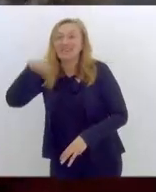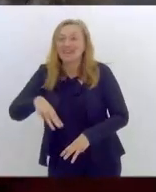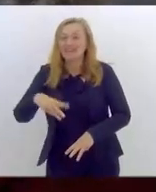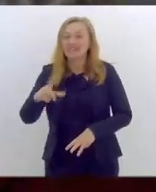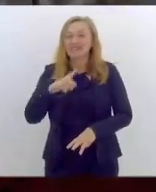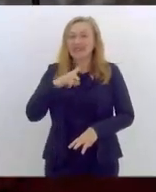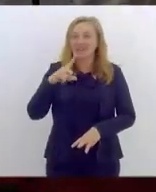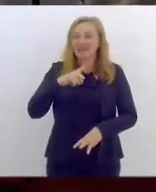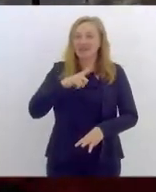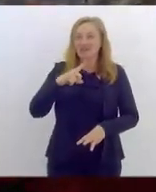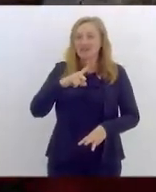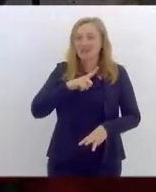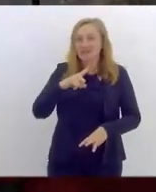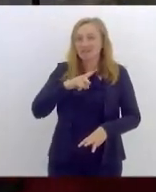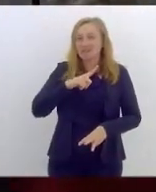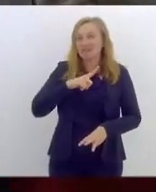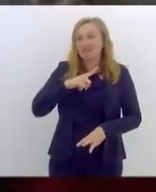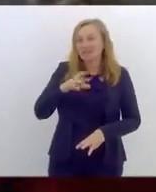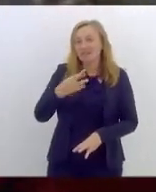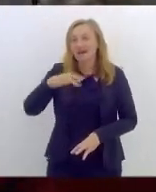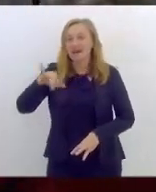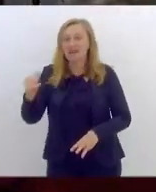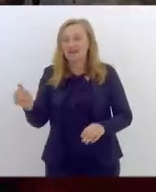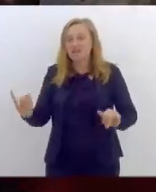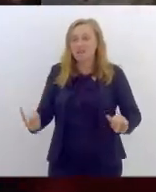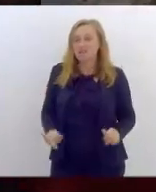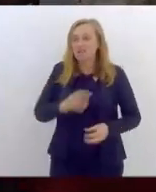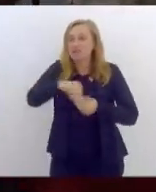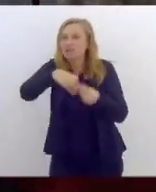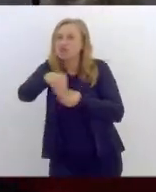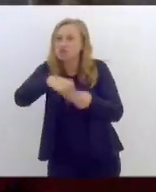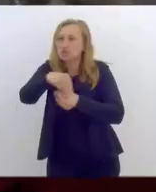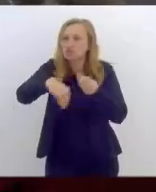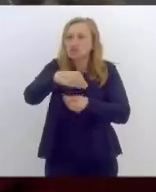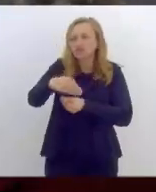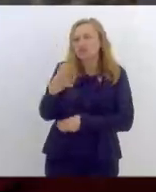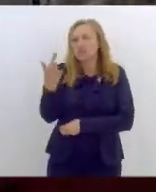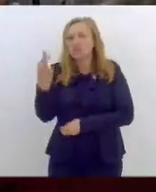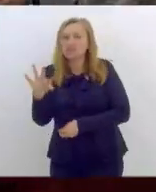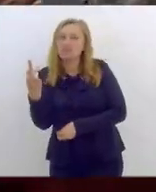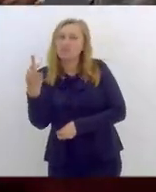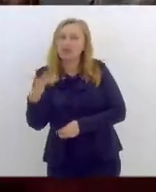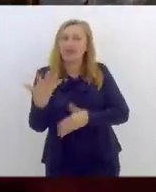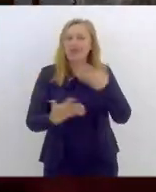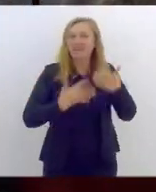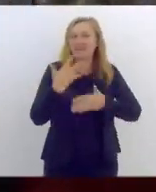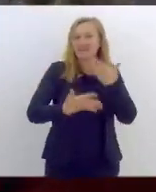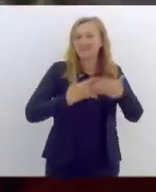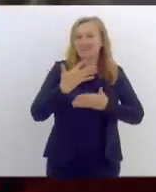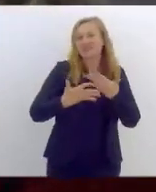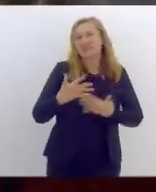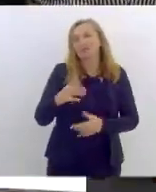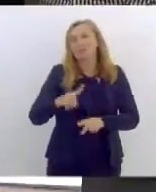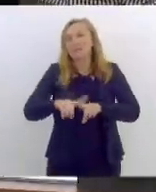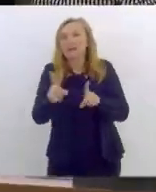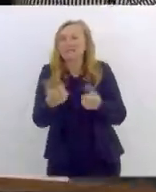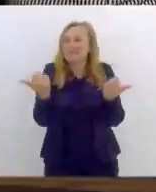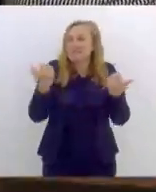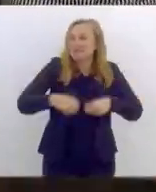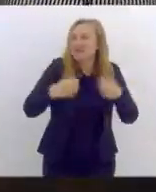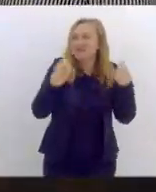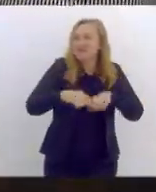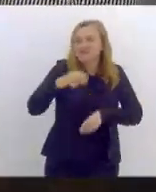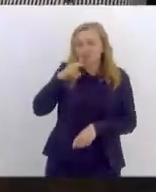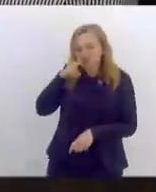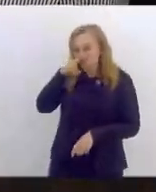marca Maria, Maria mistura a dor e a alegria. Mas é preciso